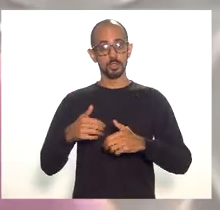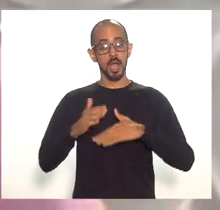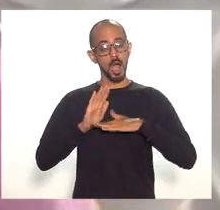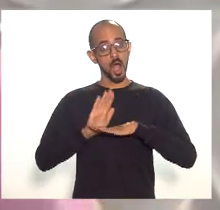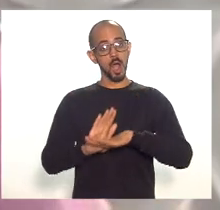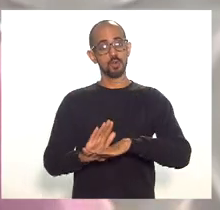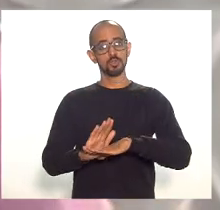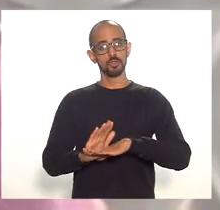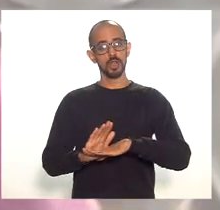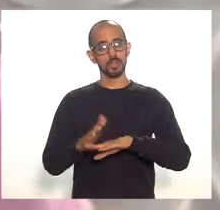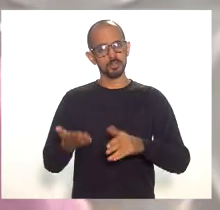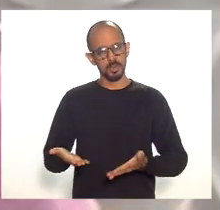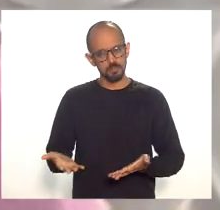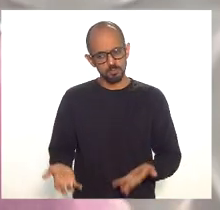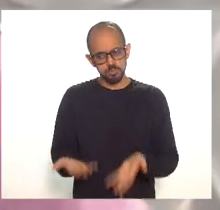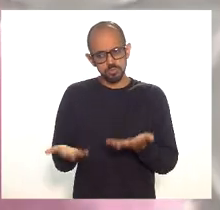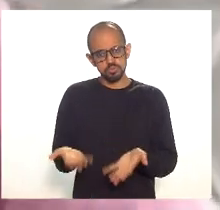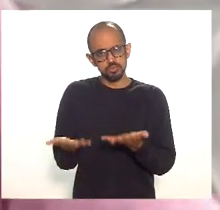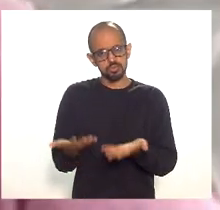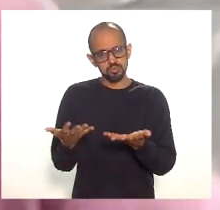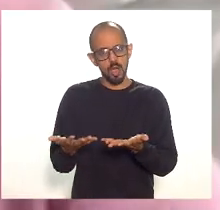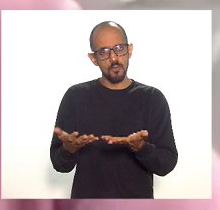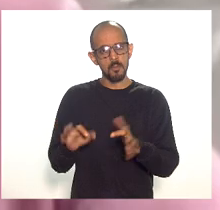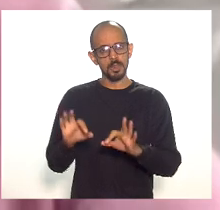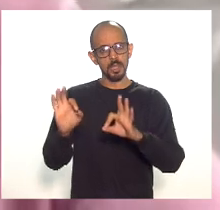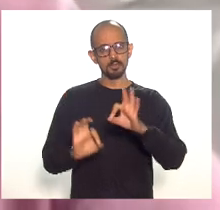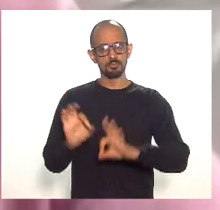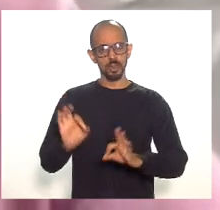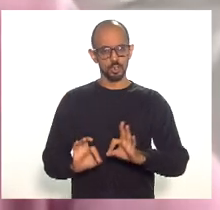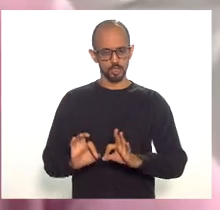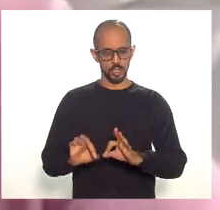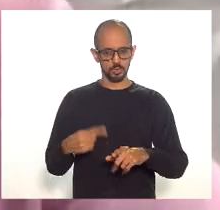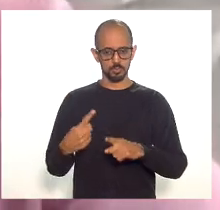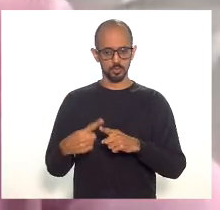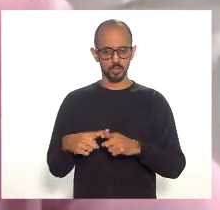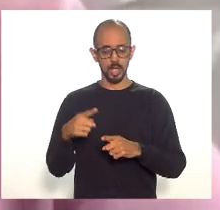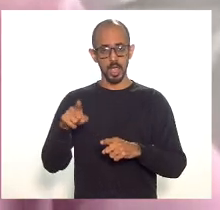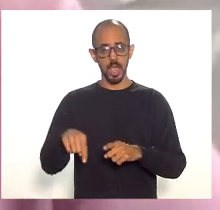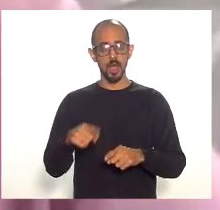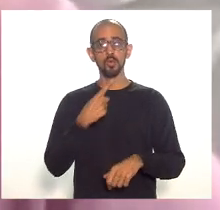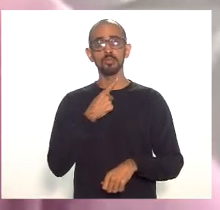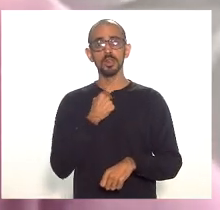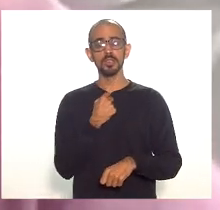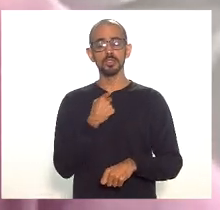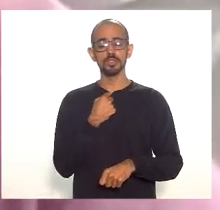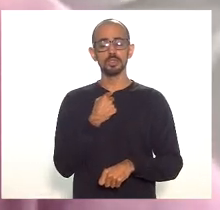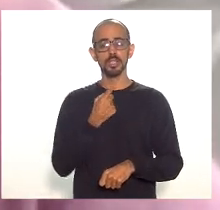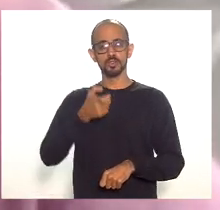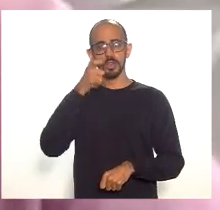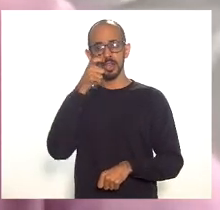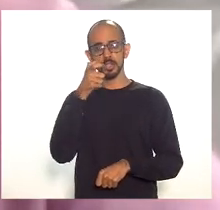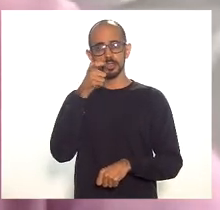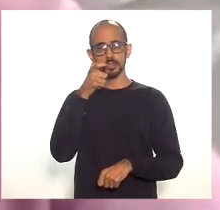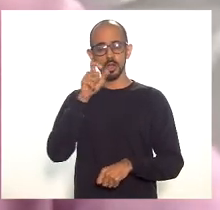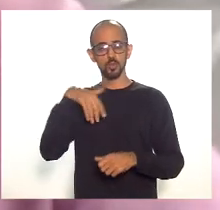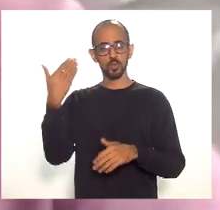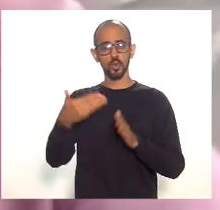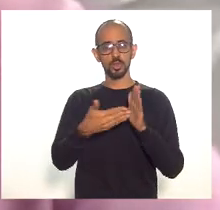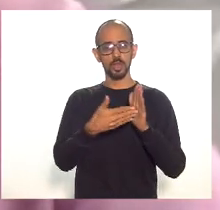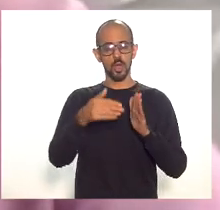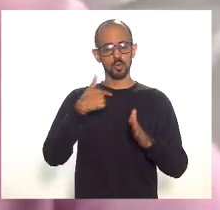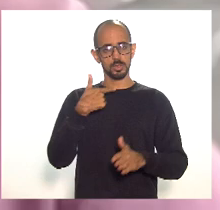do protagonismo desse projeto. Esse projeto deseja a garantia da atenção integral à